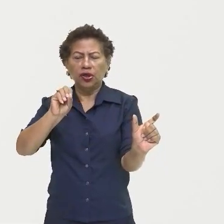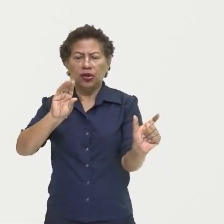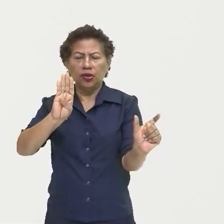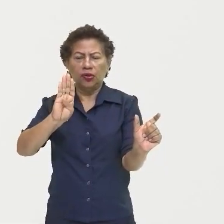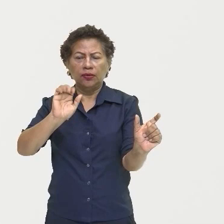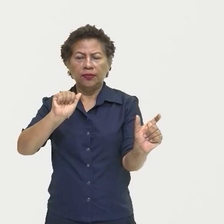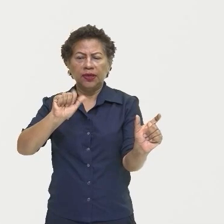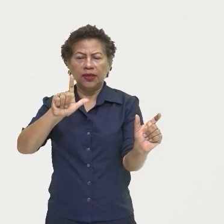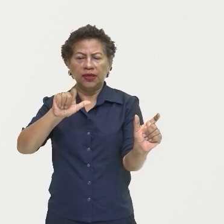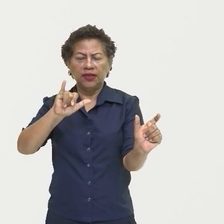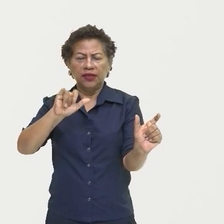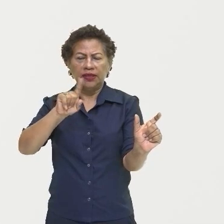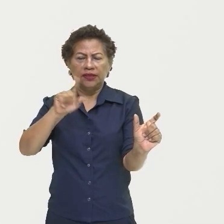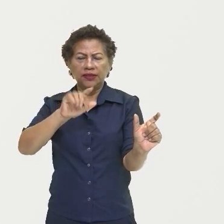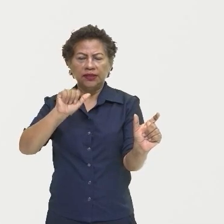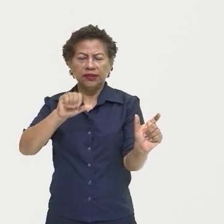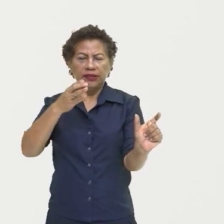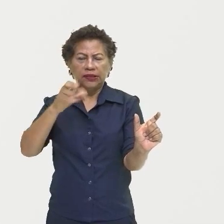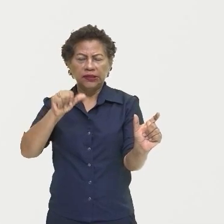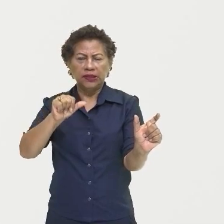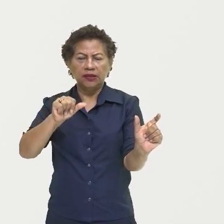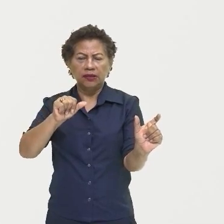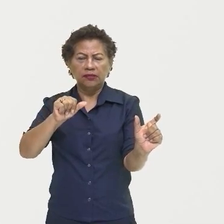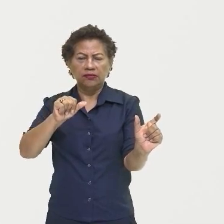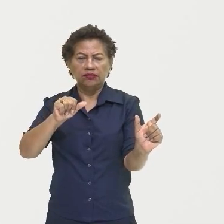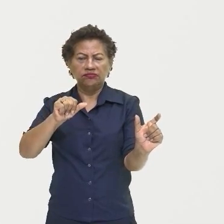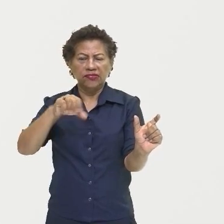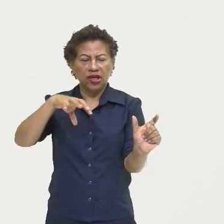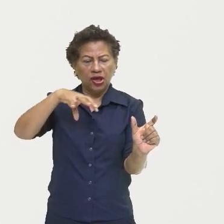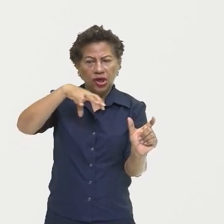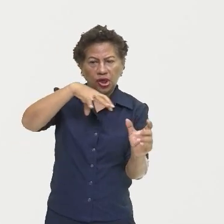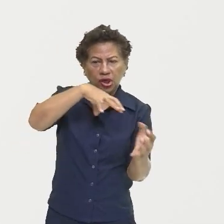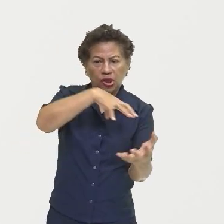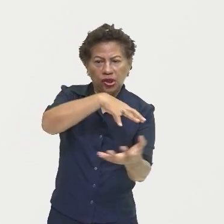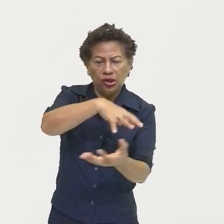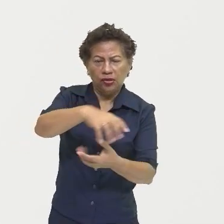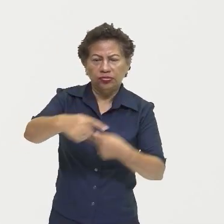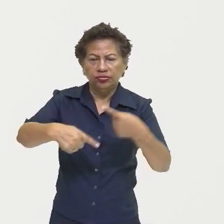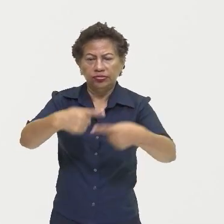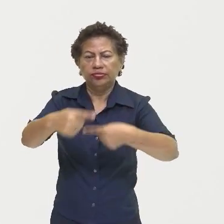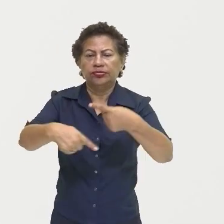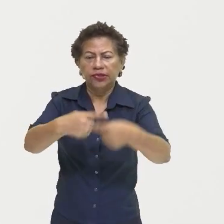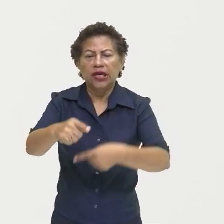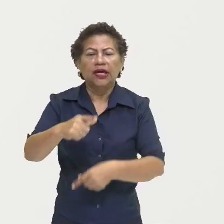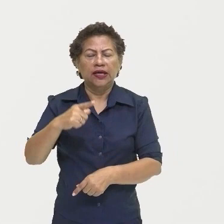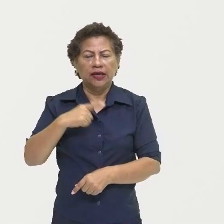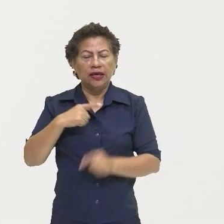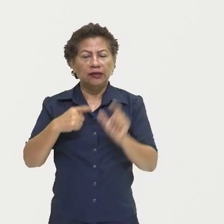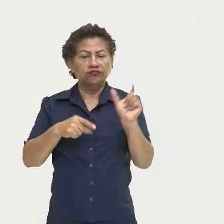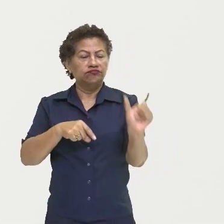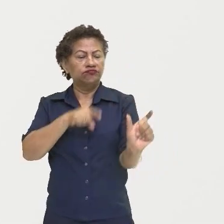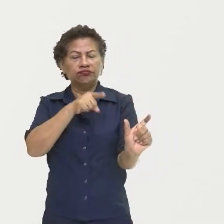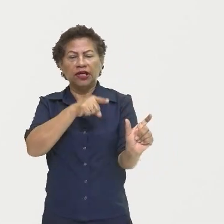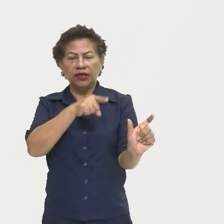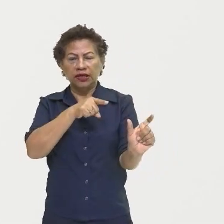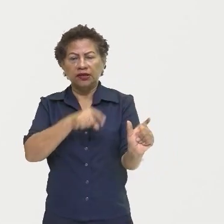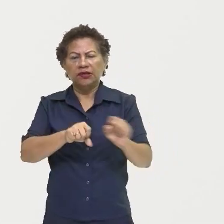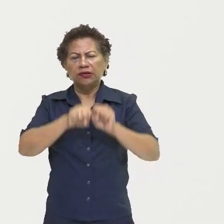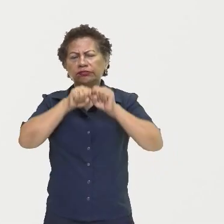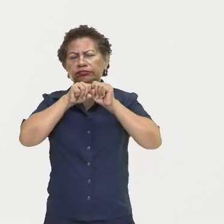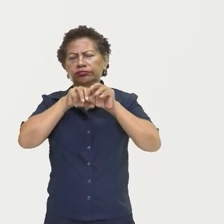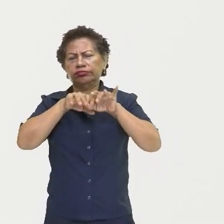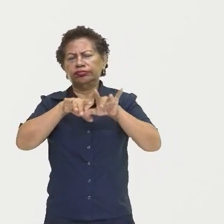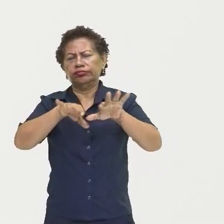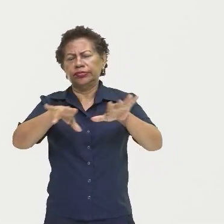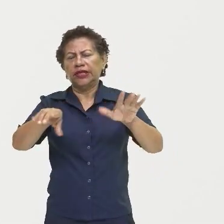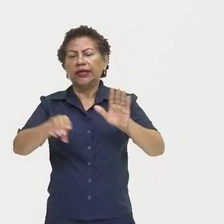se difundindo, gente, na década aqui de 1990, tá bom? Então, ele passou a ser